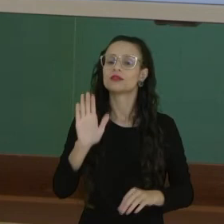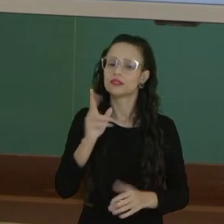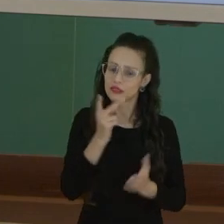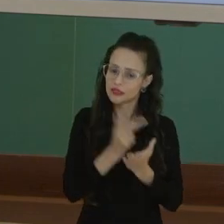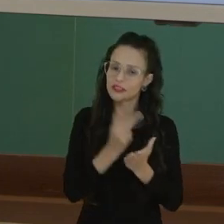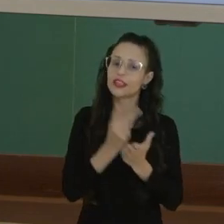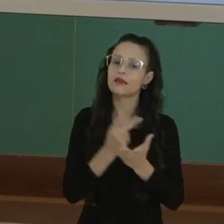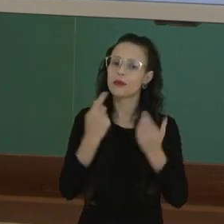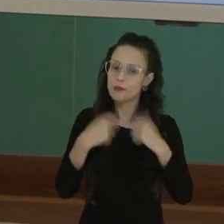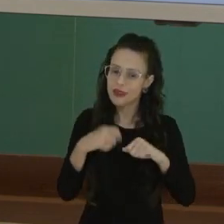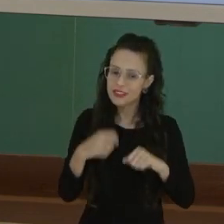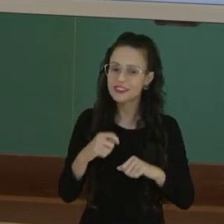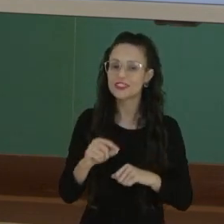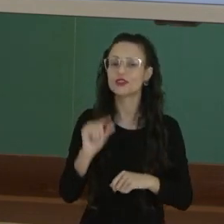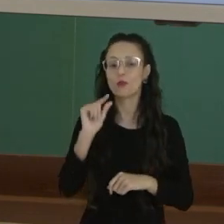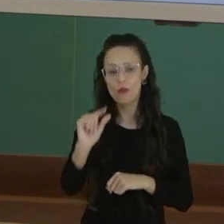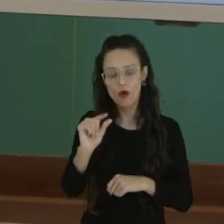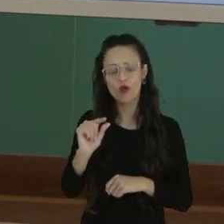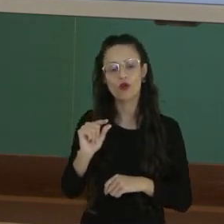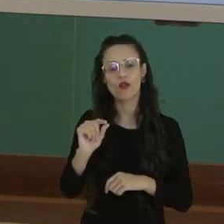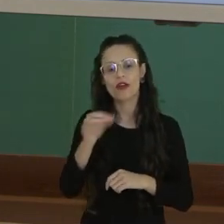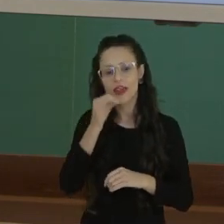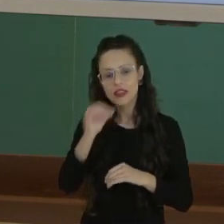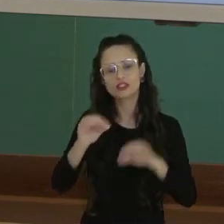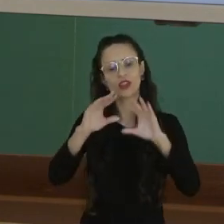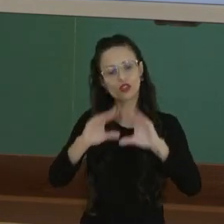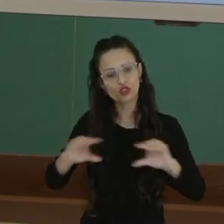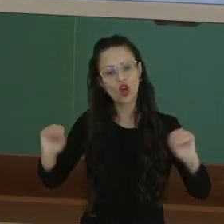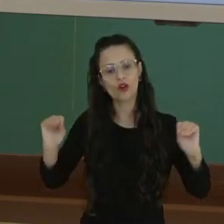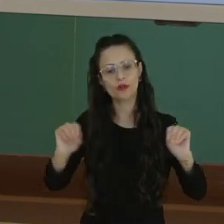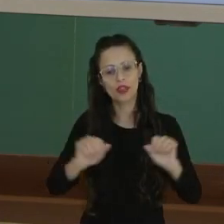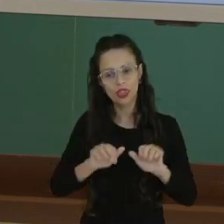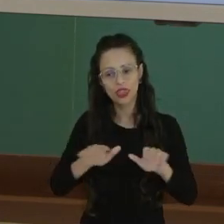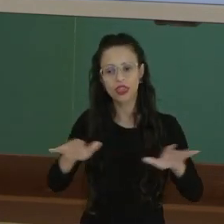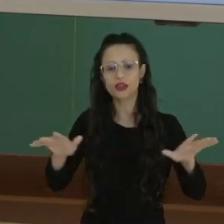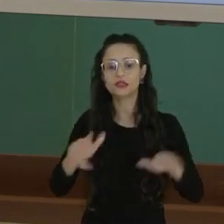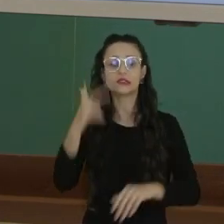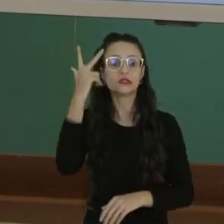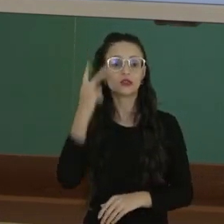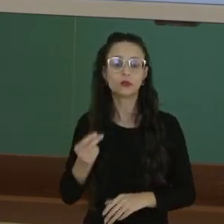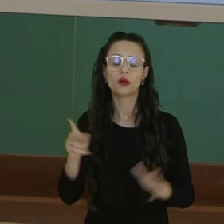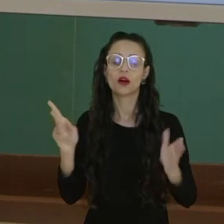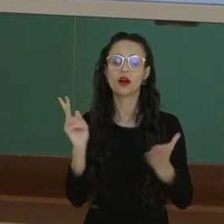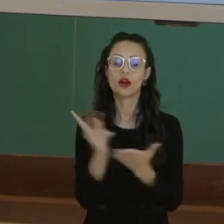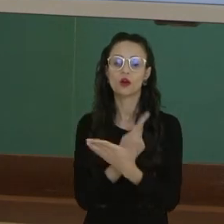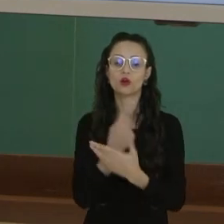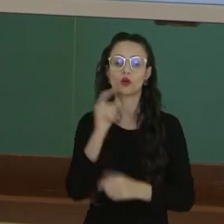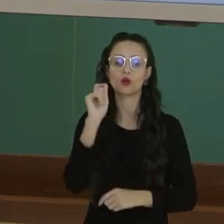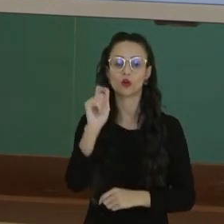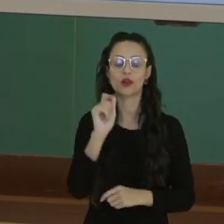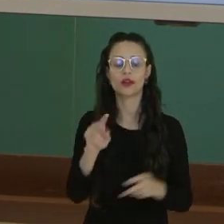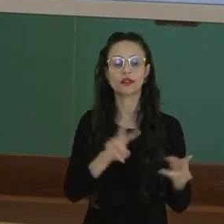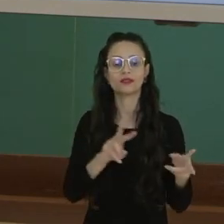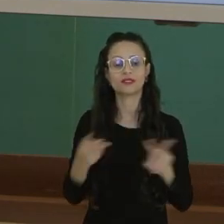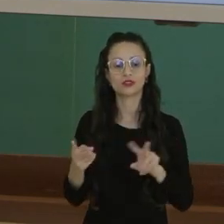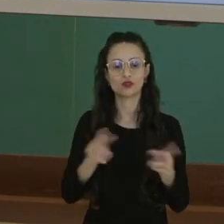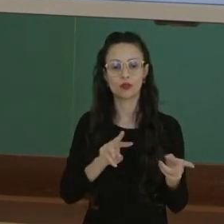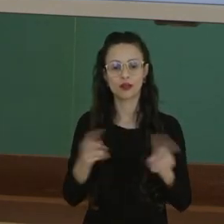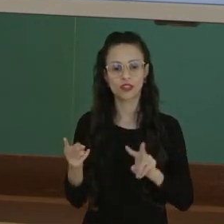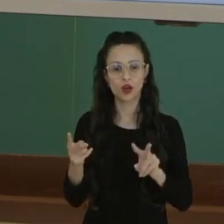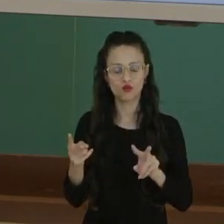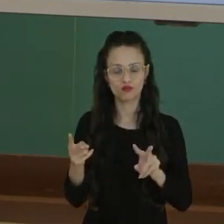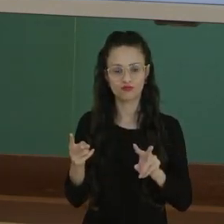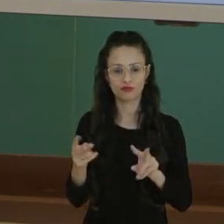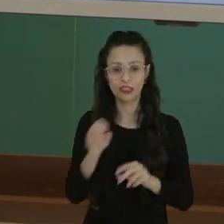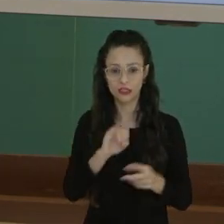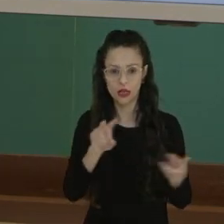teremos uma parcela de energia que é dissipada. Isso normalmente acontece quando você faz a transformação. Quanto